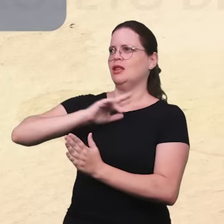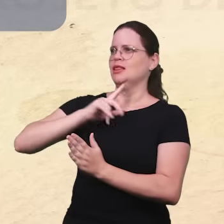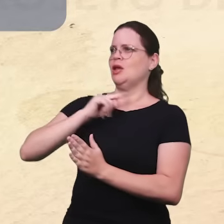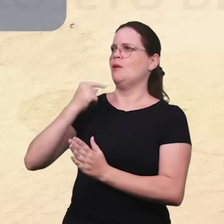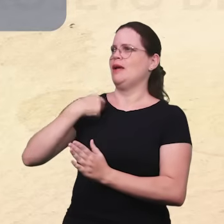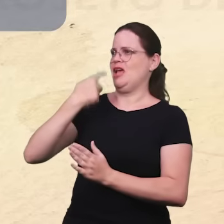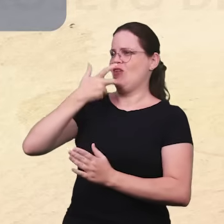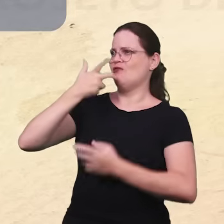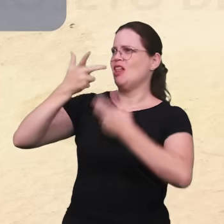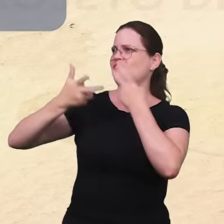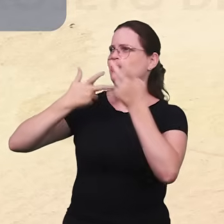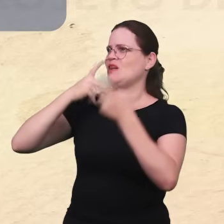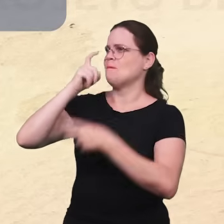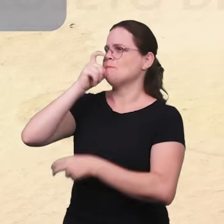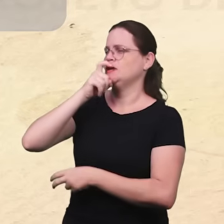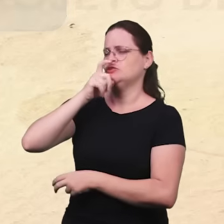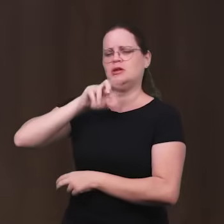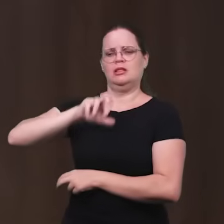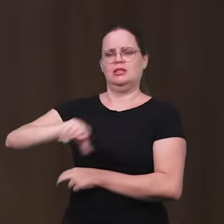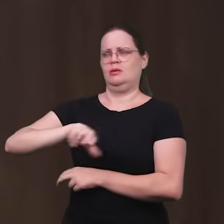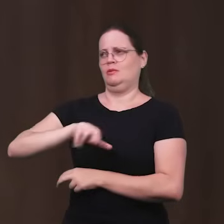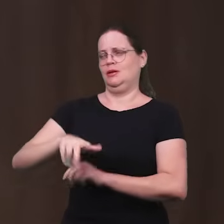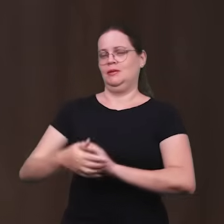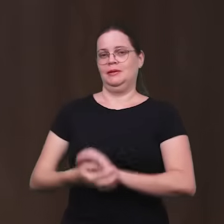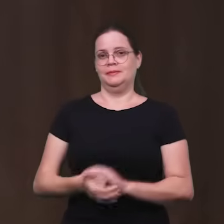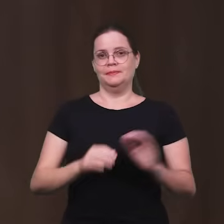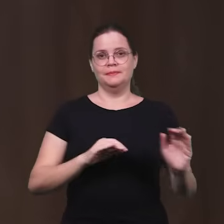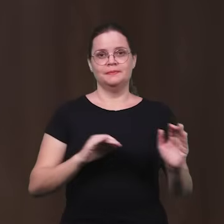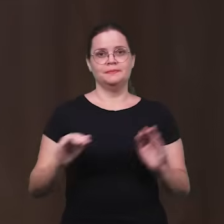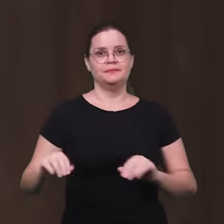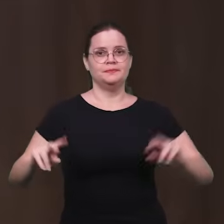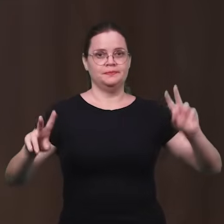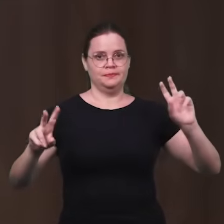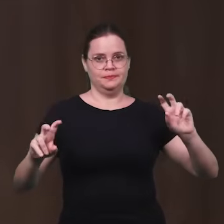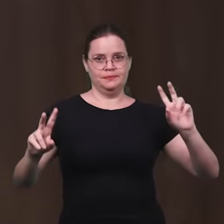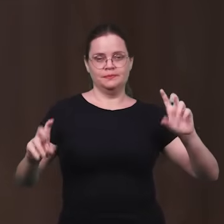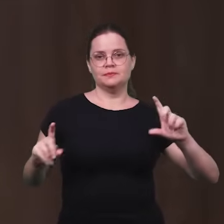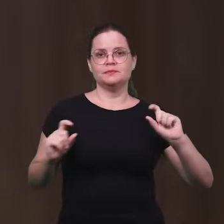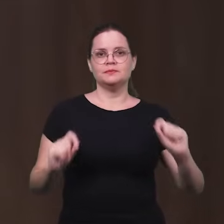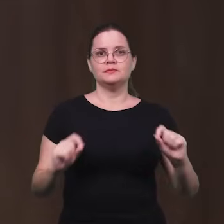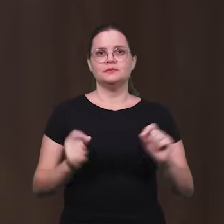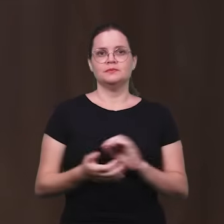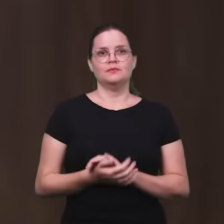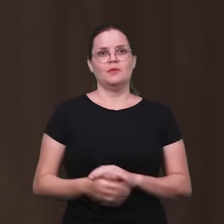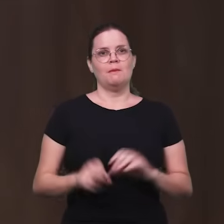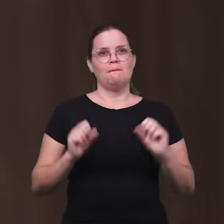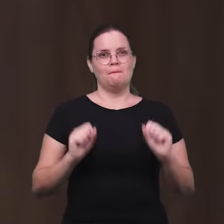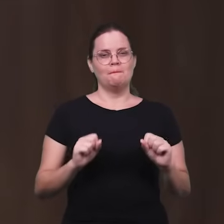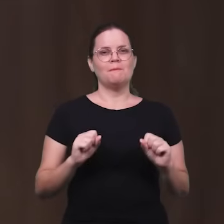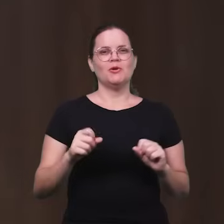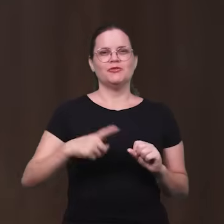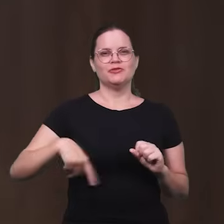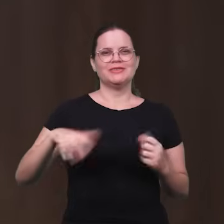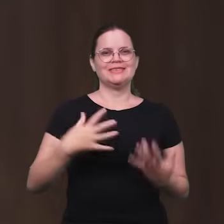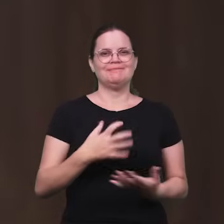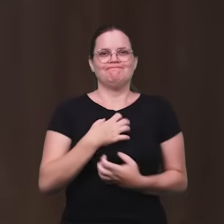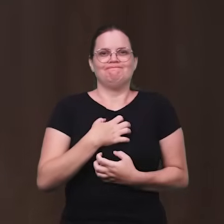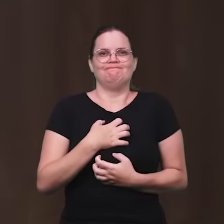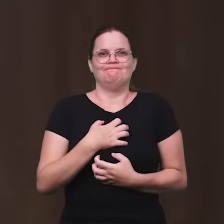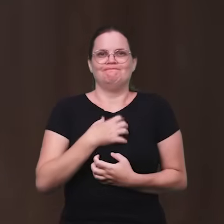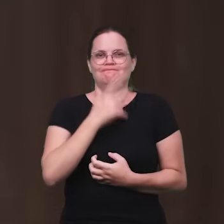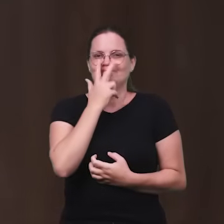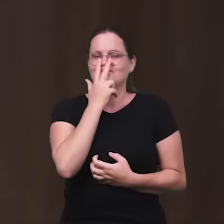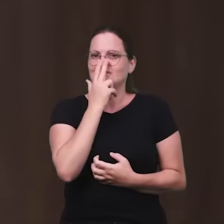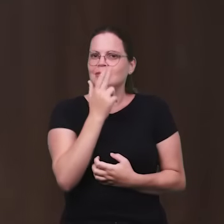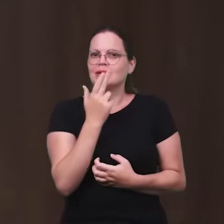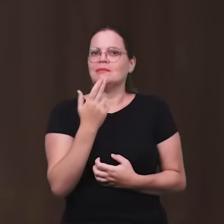lábios enganosos. Olha, esse assunto é um tema que pode trazer muito sofrimento às